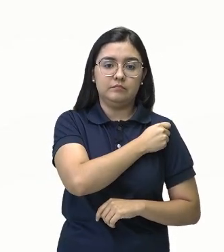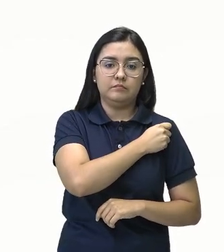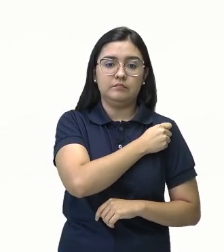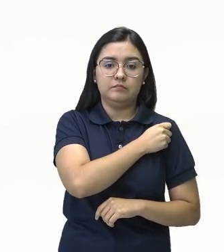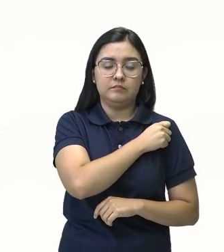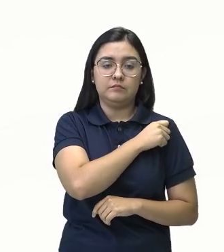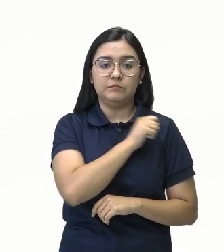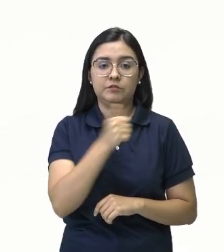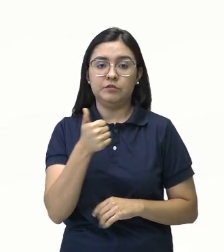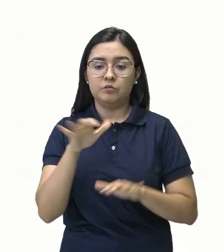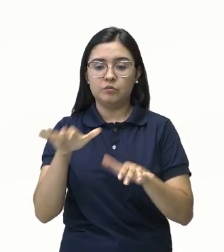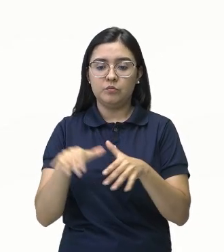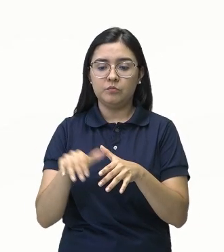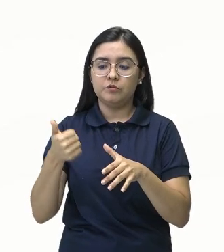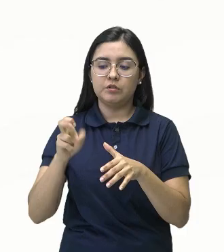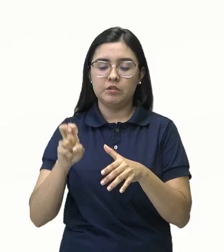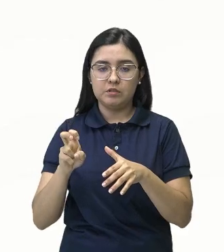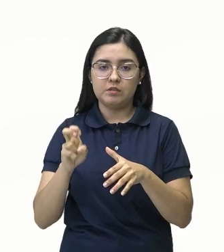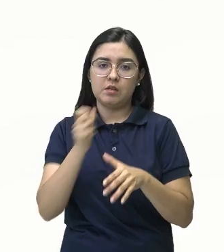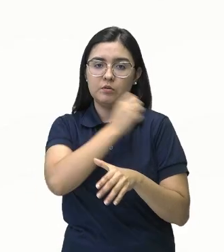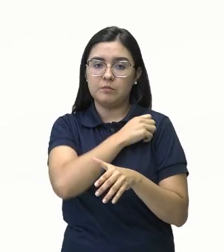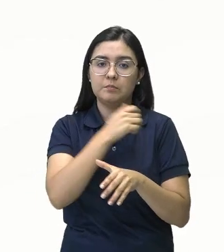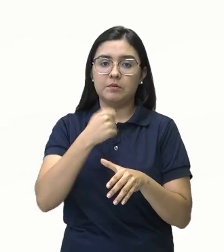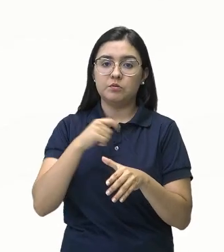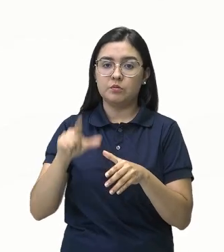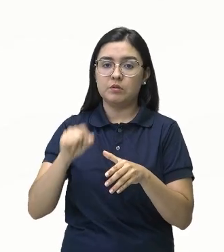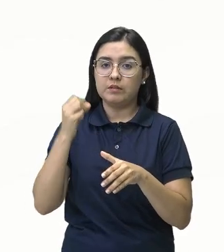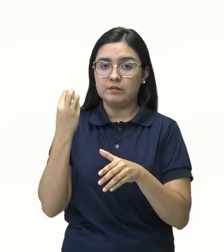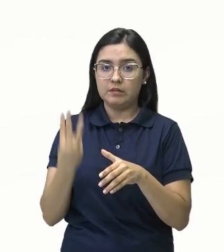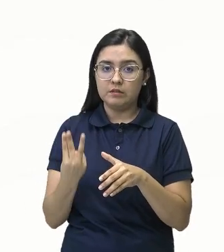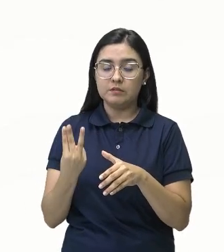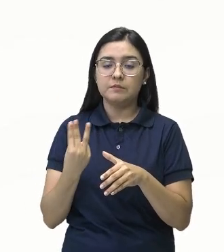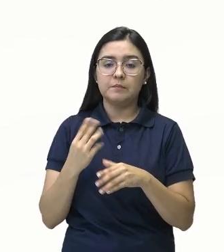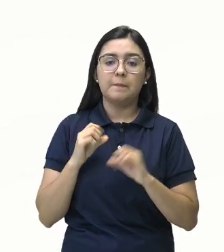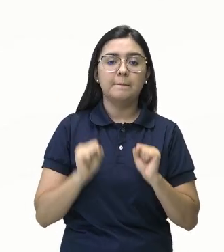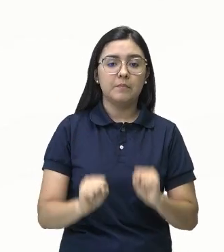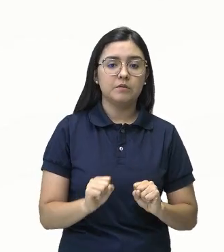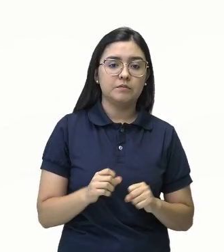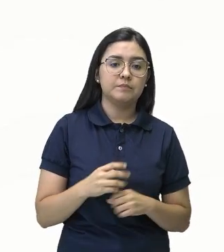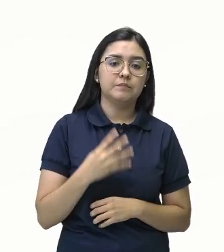alunos possíveis, eu posso, né, fazer essa seleção de